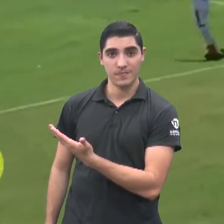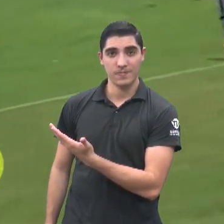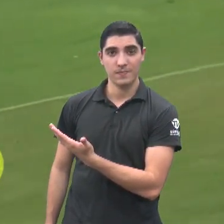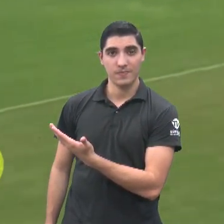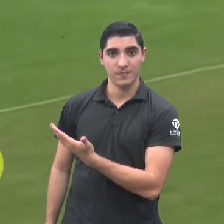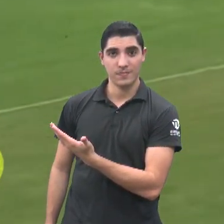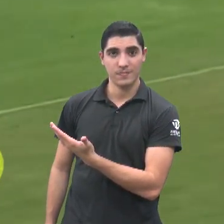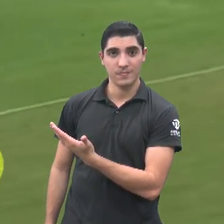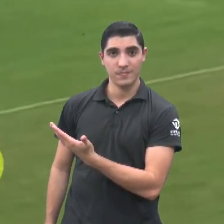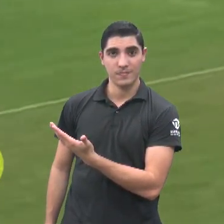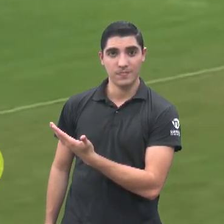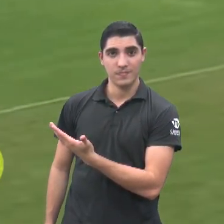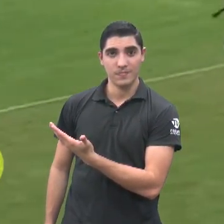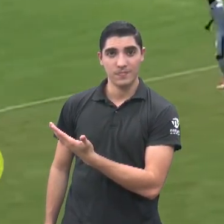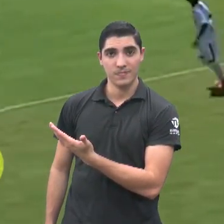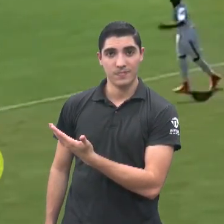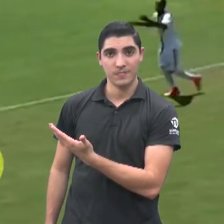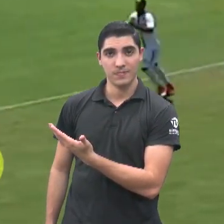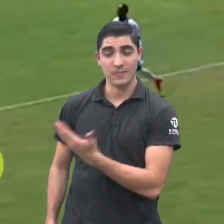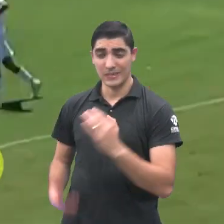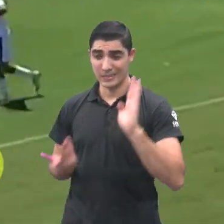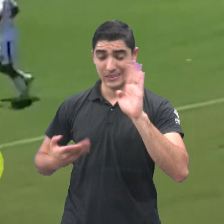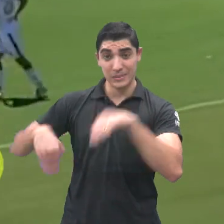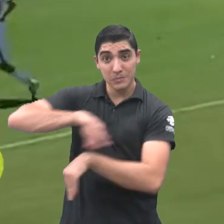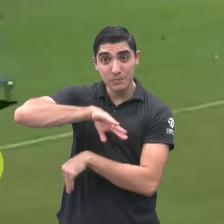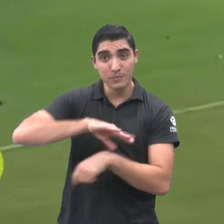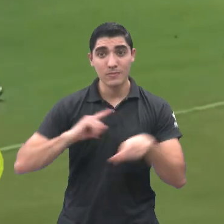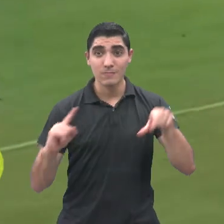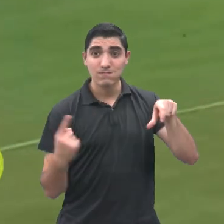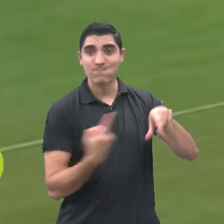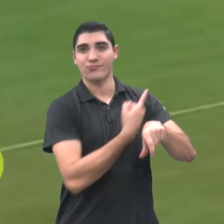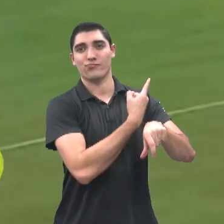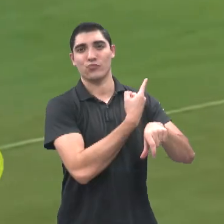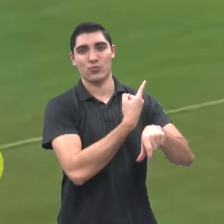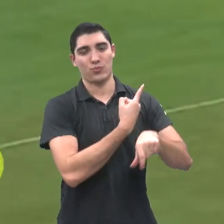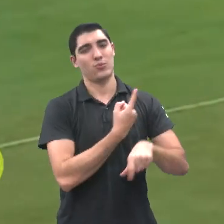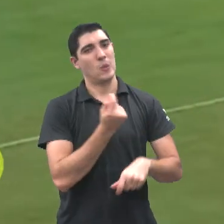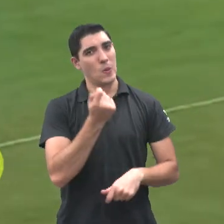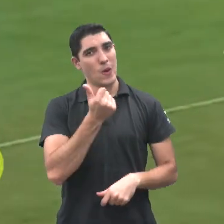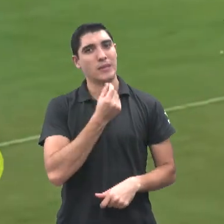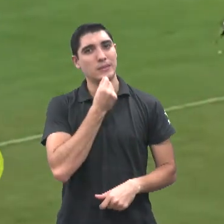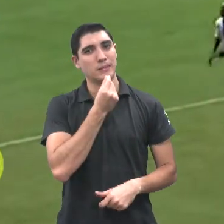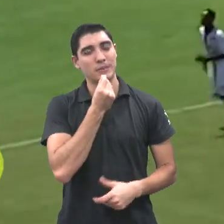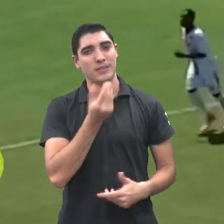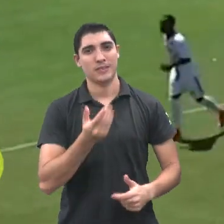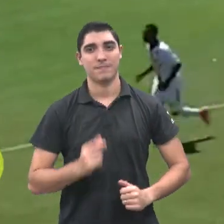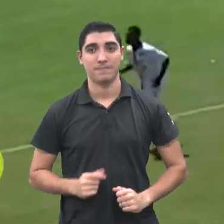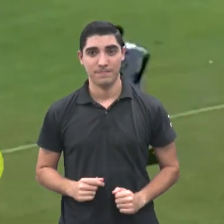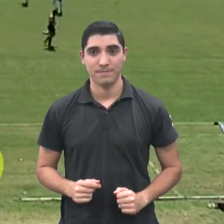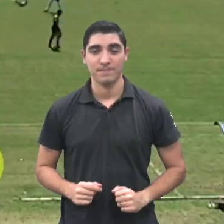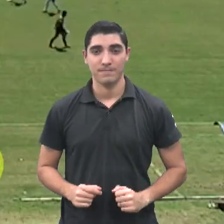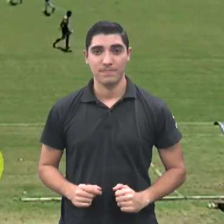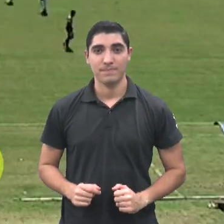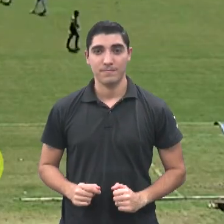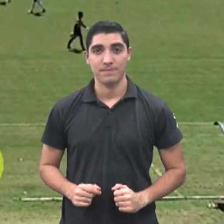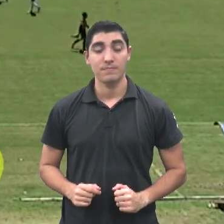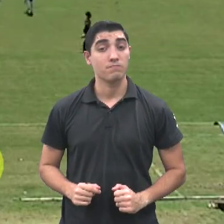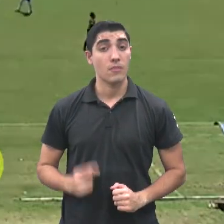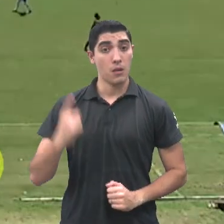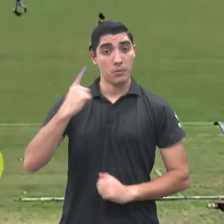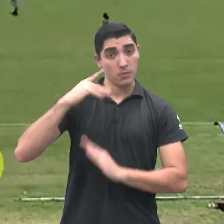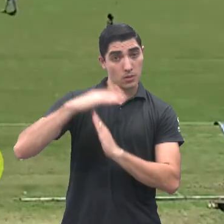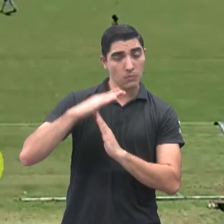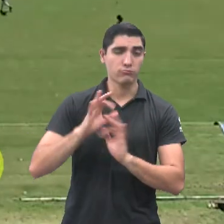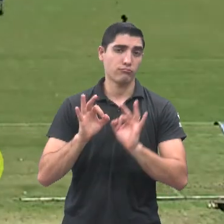e Gregory de puxeta mandou por cima do gol, perdeu a chance para o time de Penápolis. E o primeiro tempo